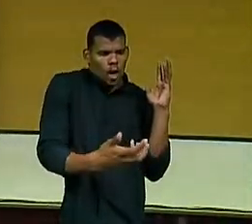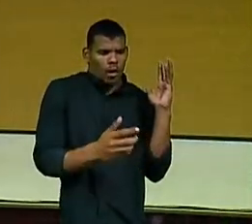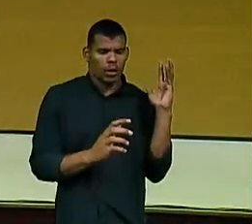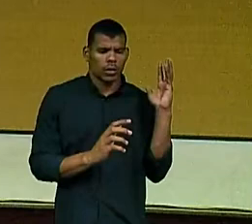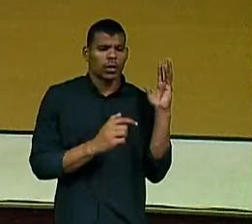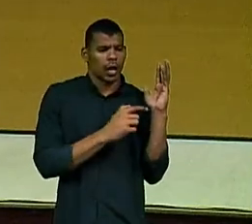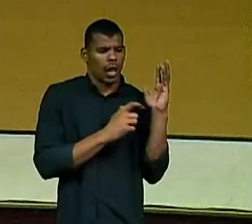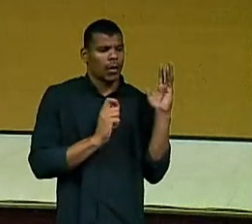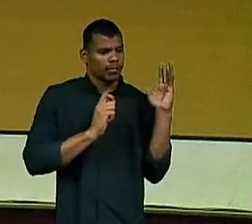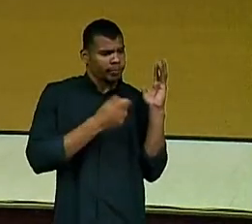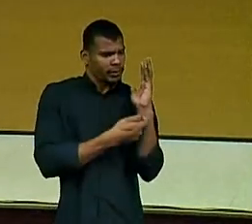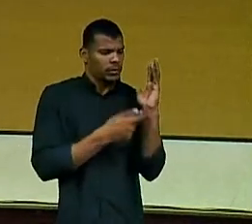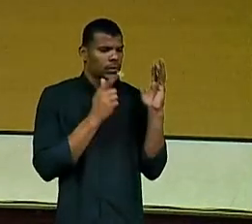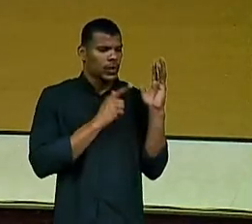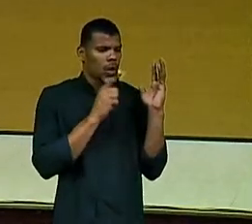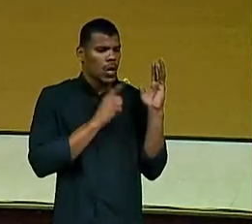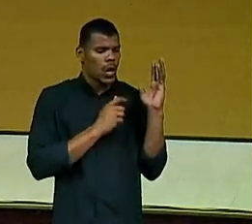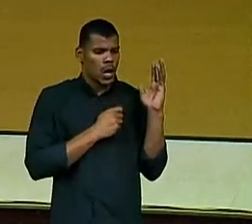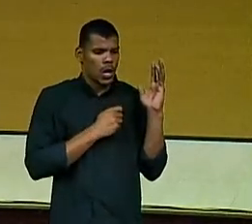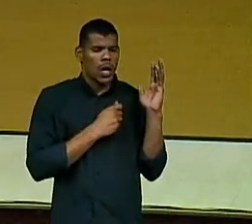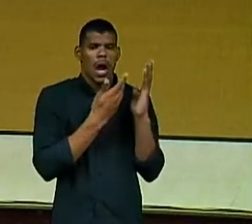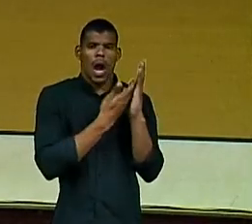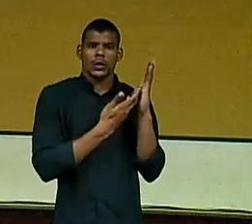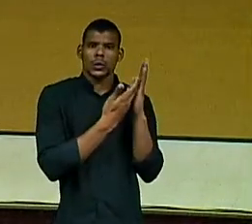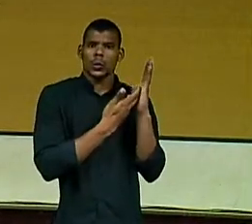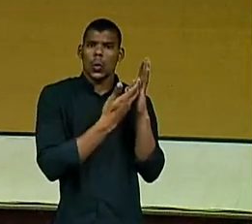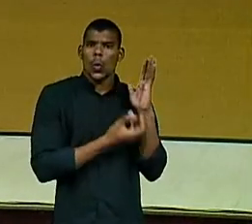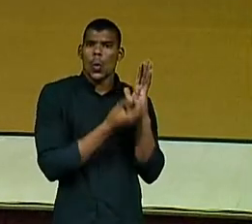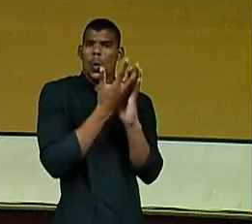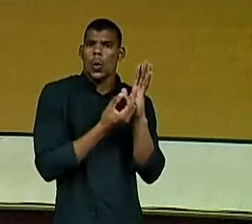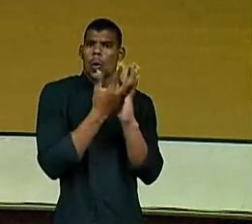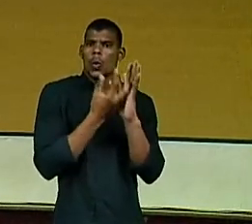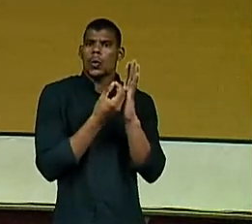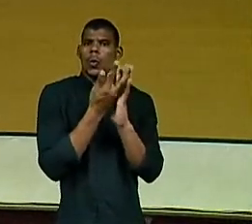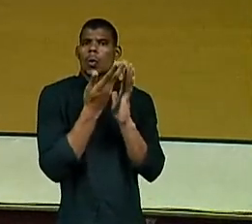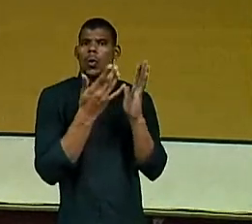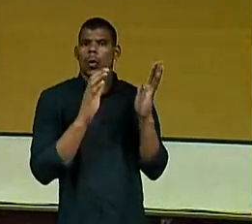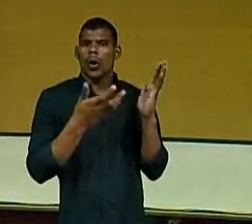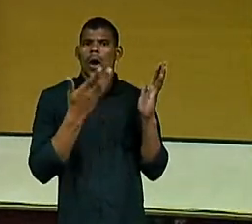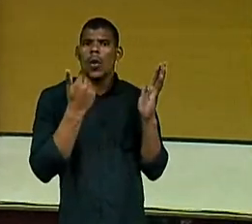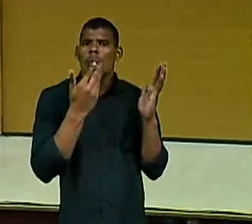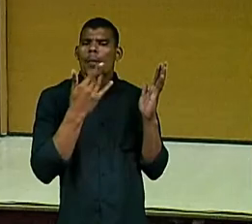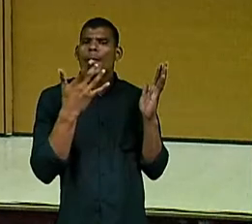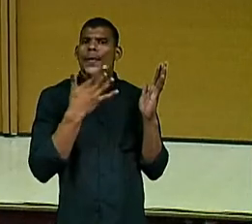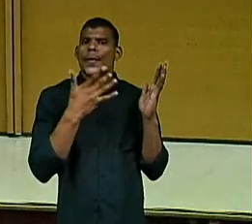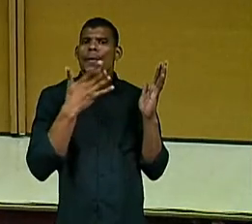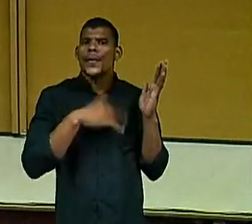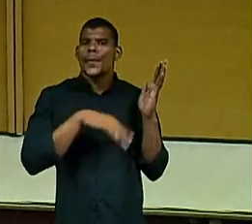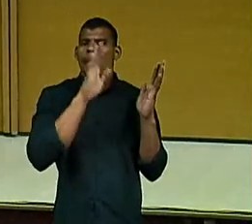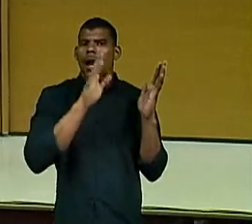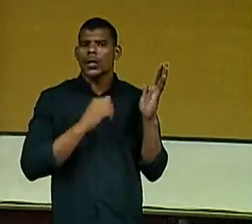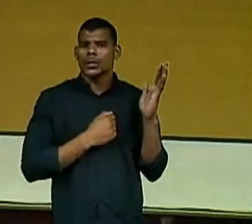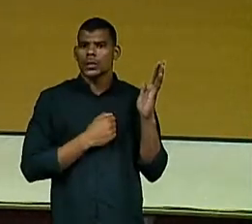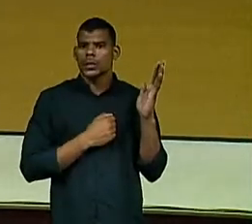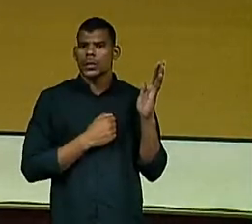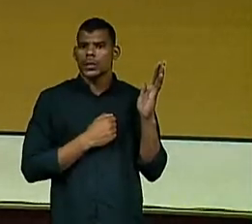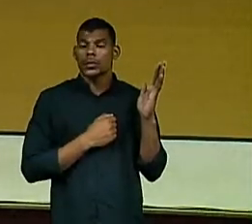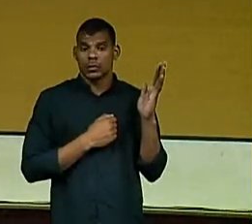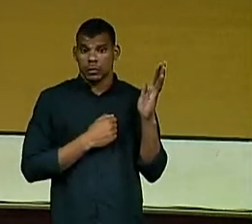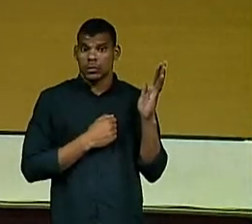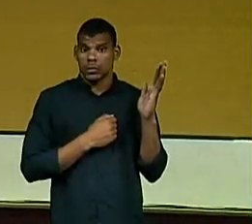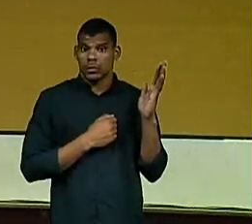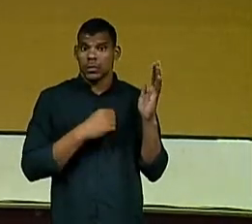para planta produzir mais açúcar e o fruto ficar mais saboroso porque a gente não pode transferir o gene para